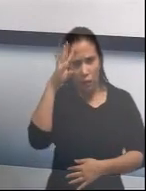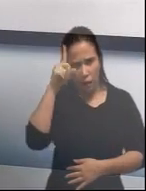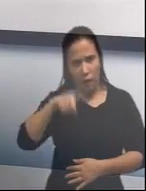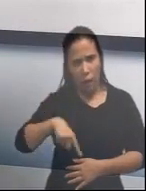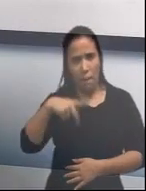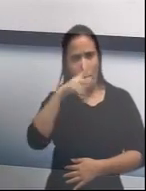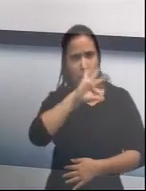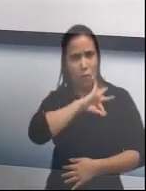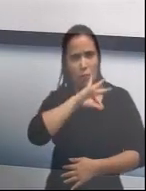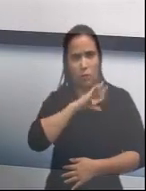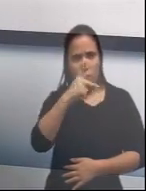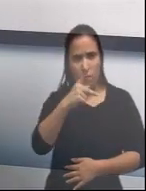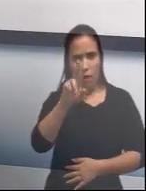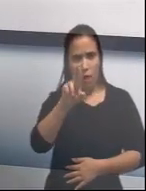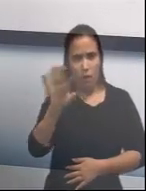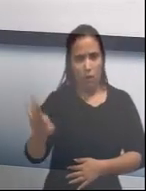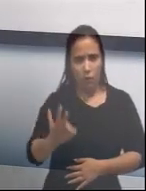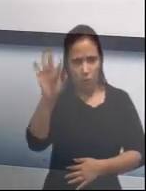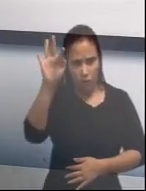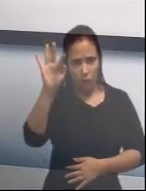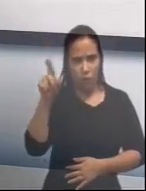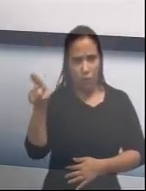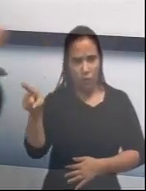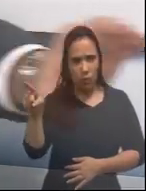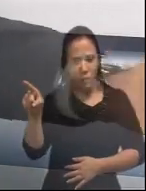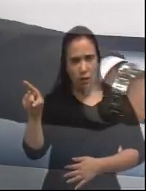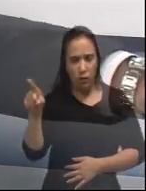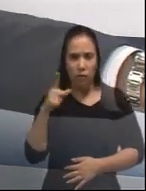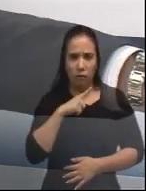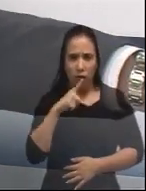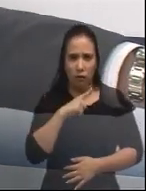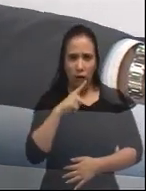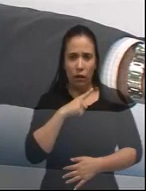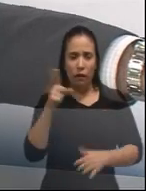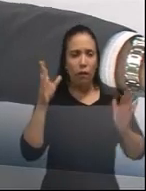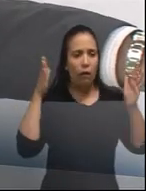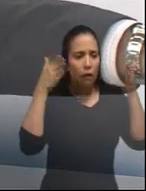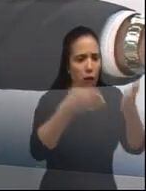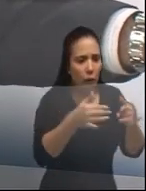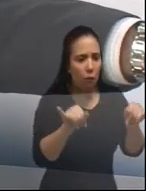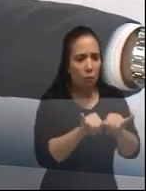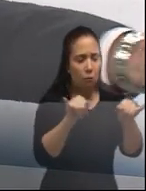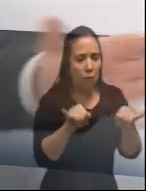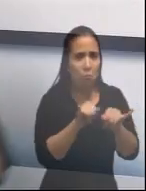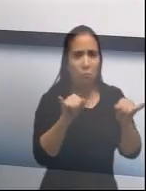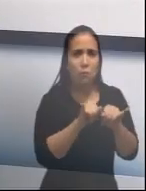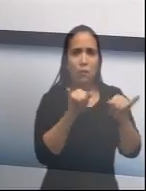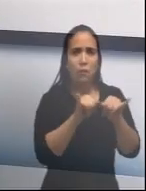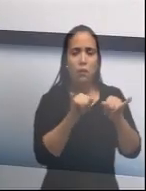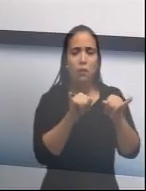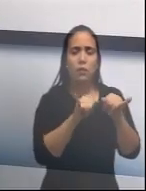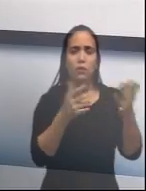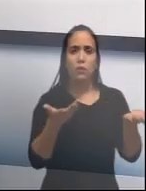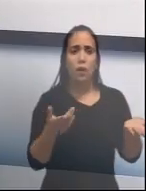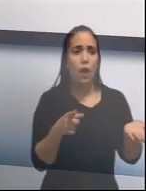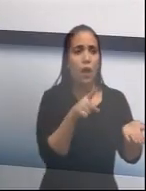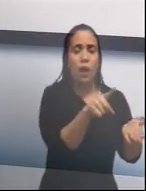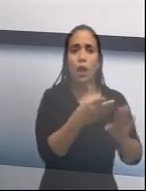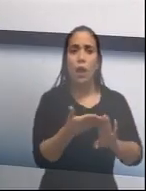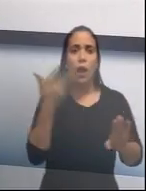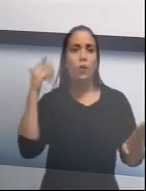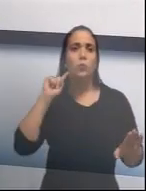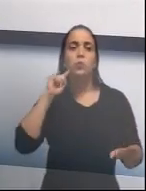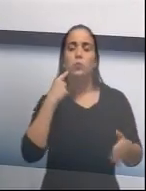Polícia Rodoviária Federal? É para isso mesmo que eles são pagos, Luiz? É para pegar um cidadão que não tem antecedente criminal, que